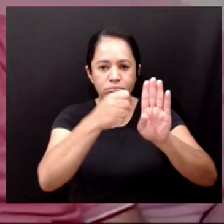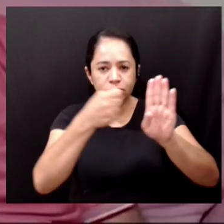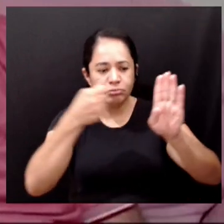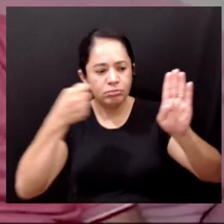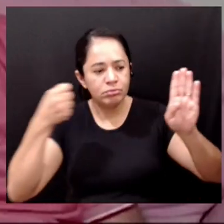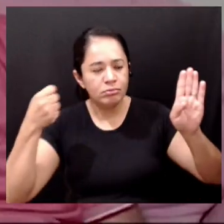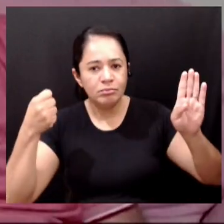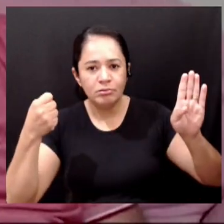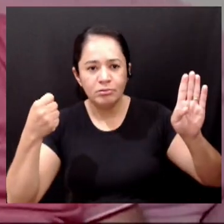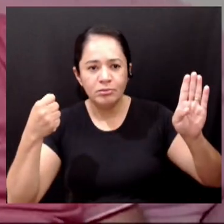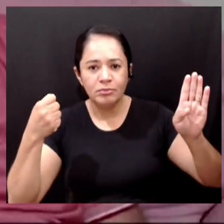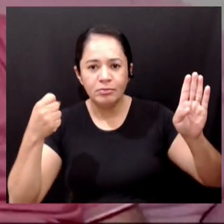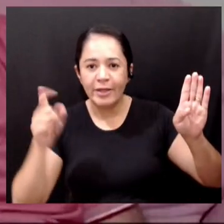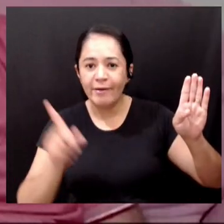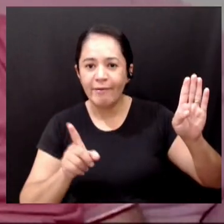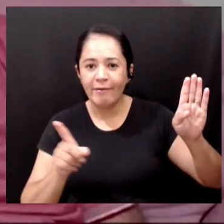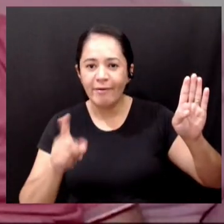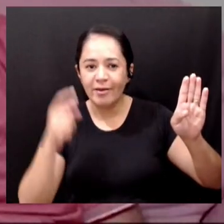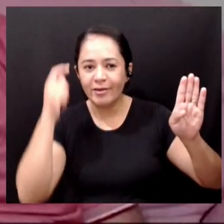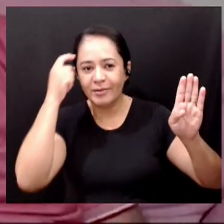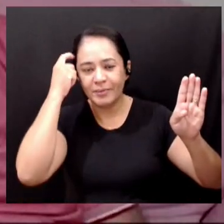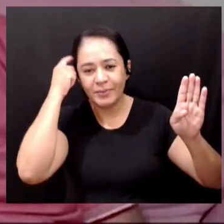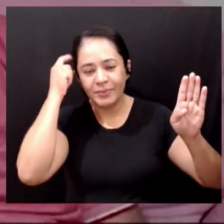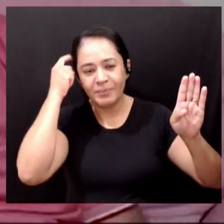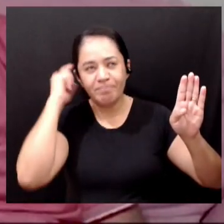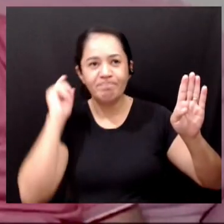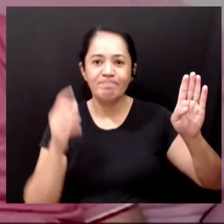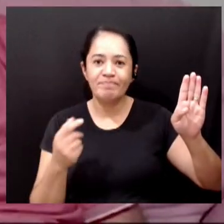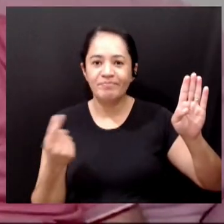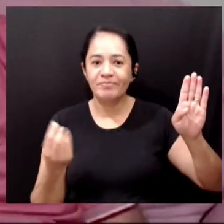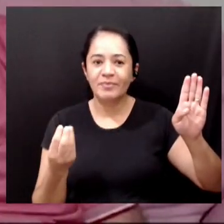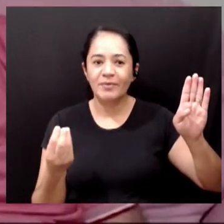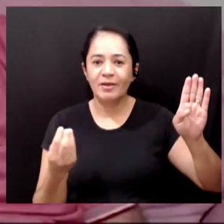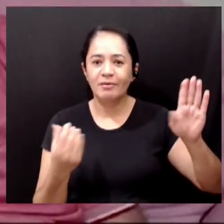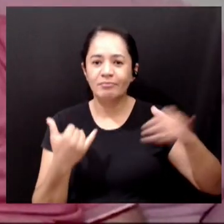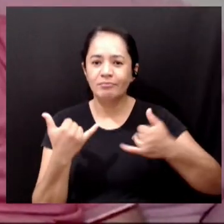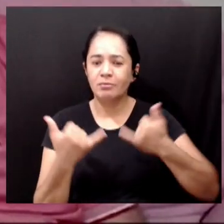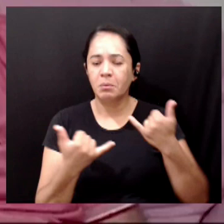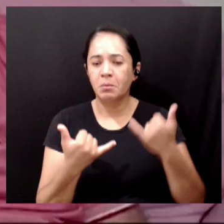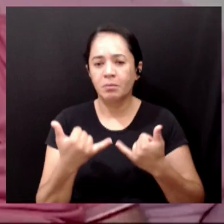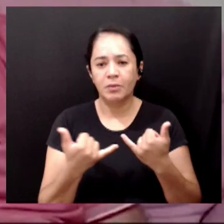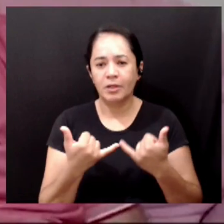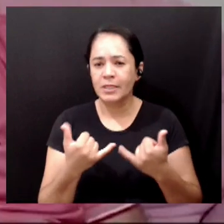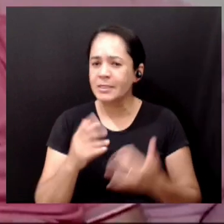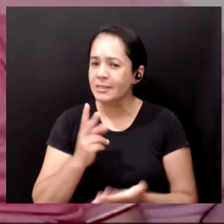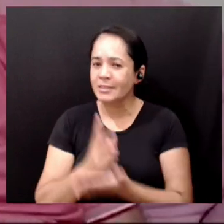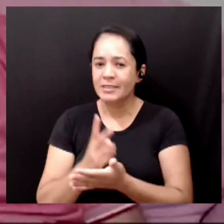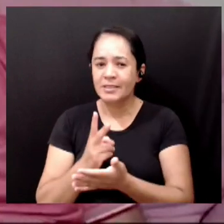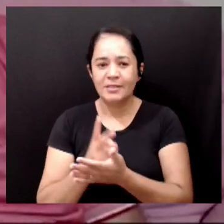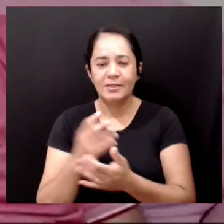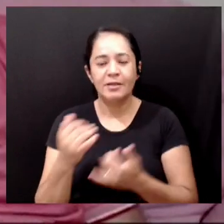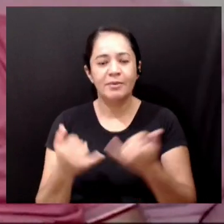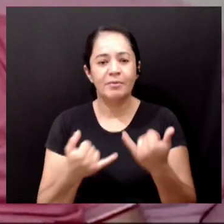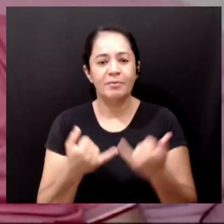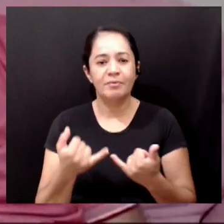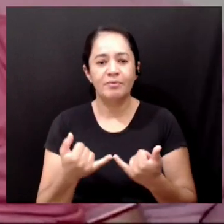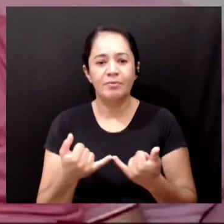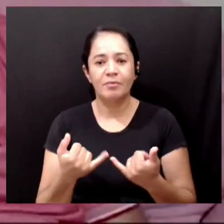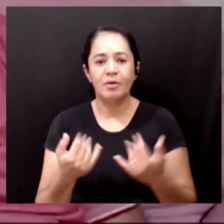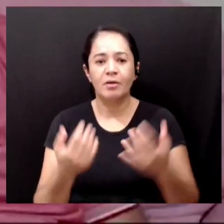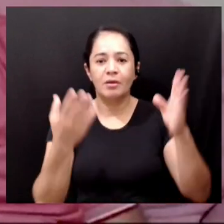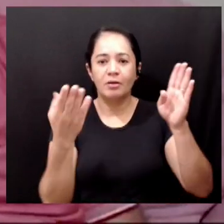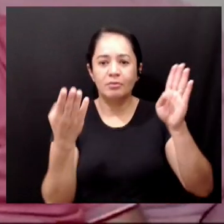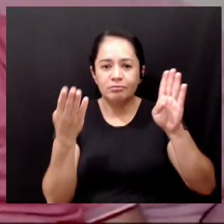Guilherme, ele brincando, sempre muito brincalhão, fechou a porta da sala, só que